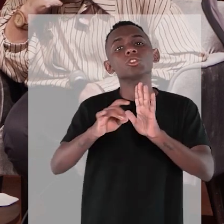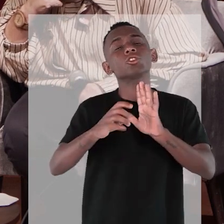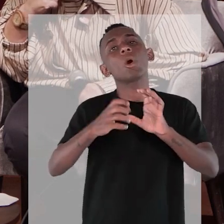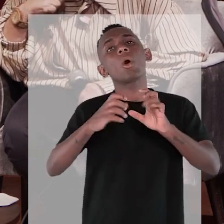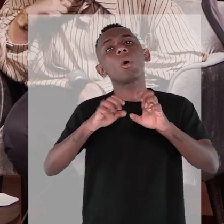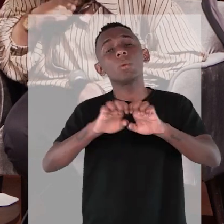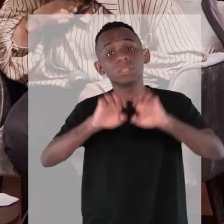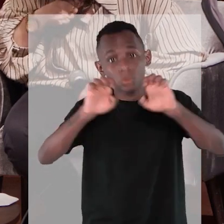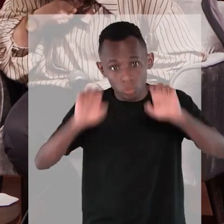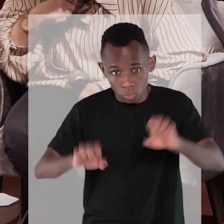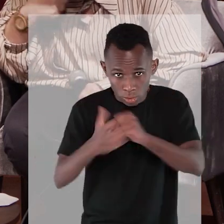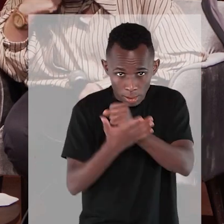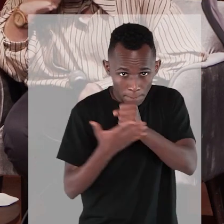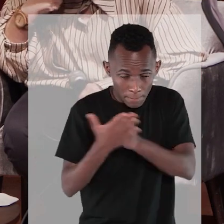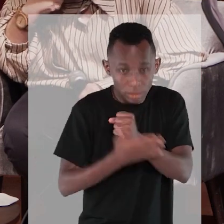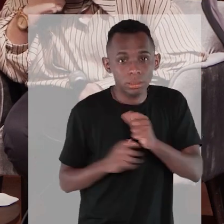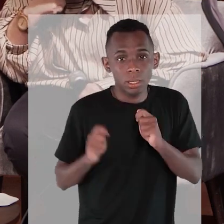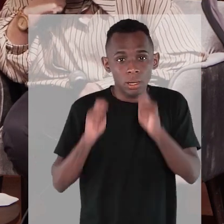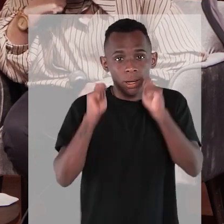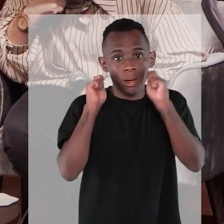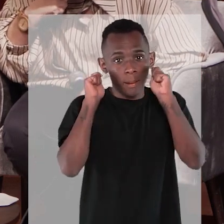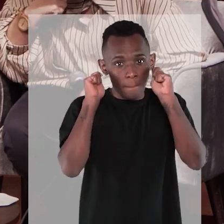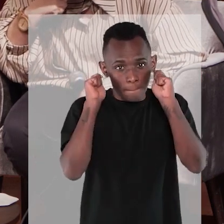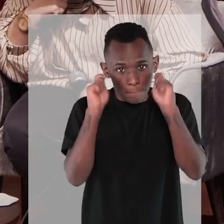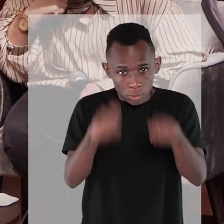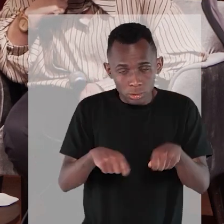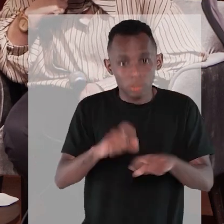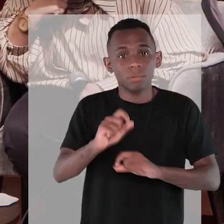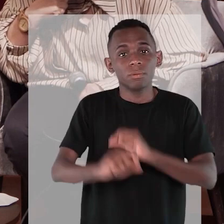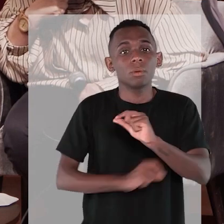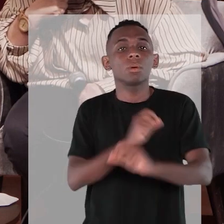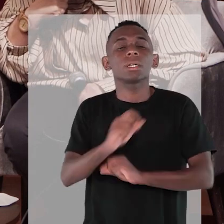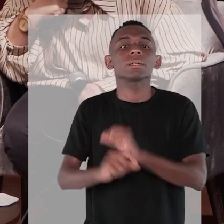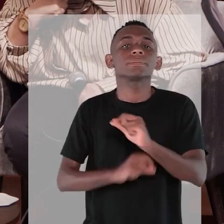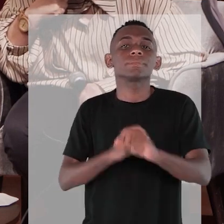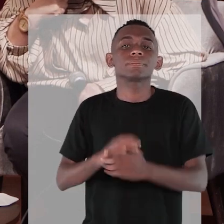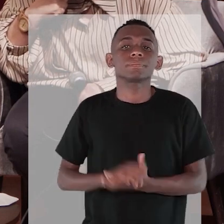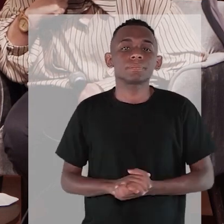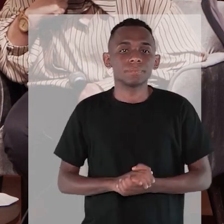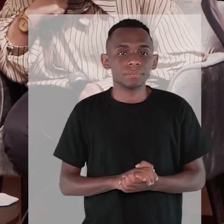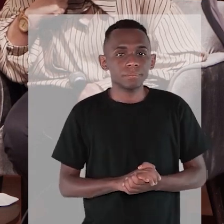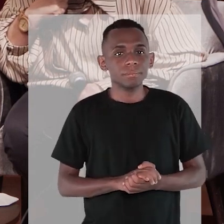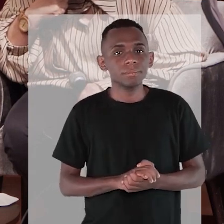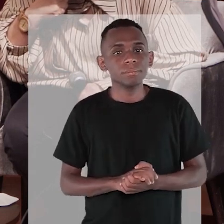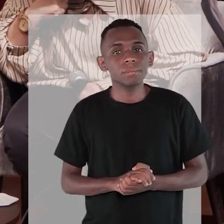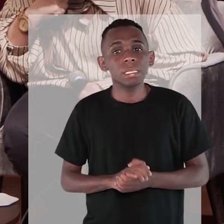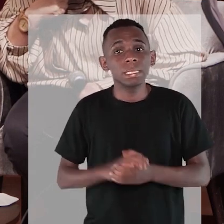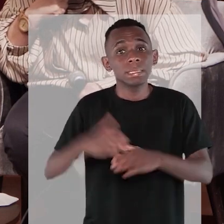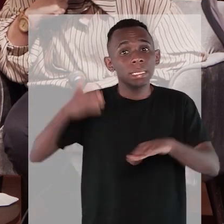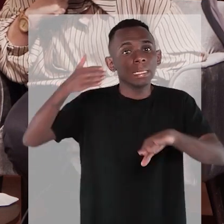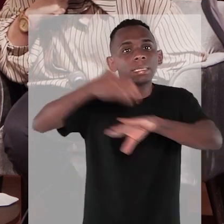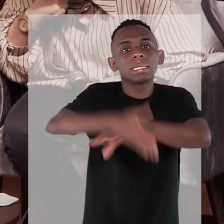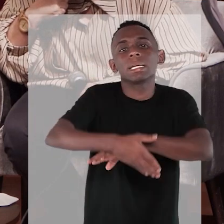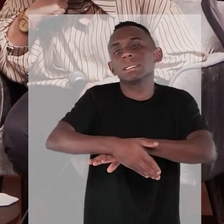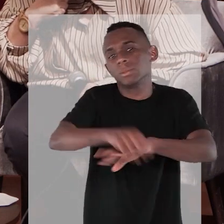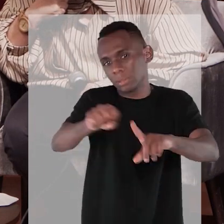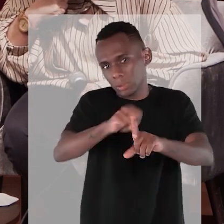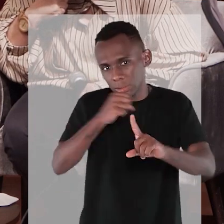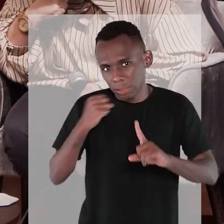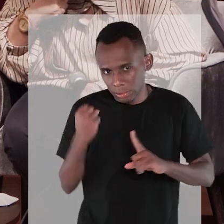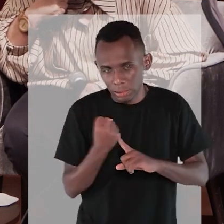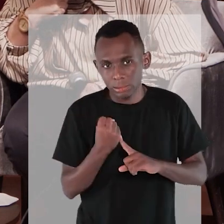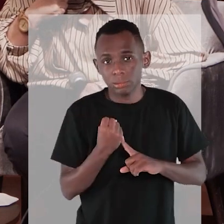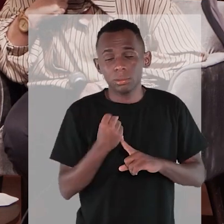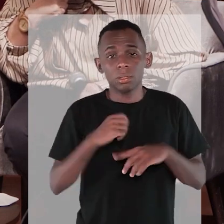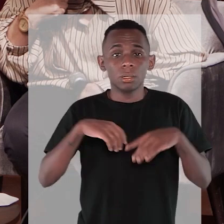que permite você, de forma capilar, se instalar numa determinada sociedade, né?